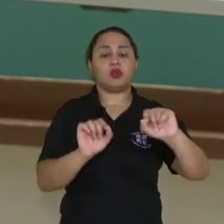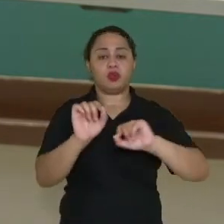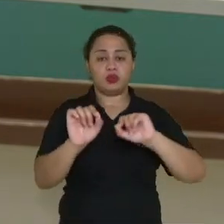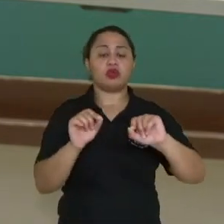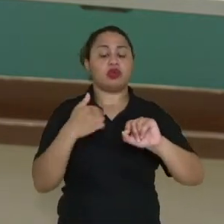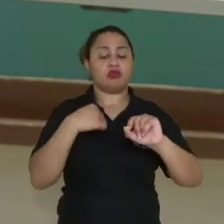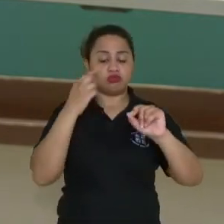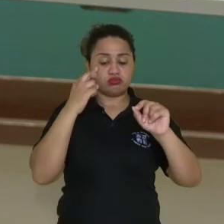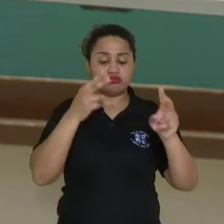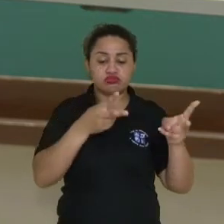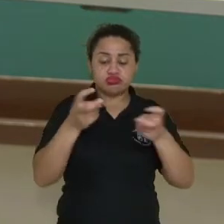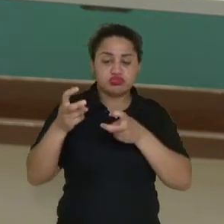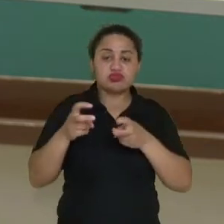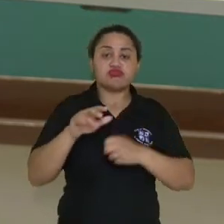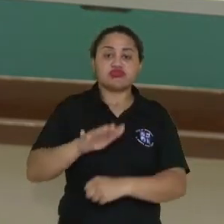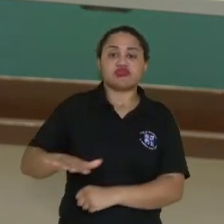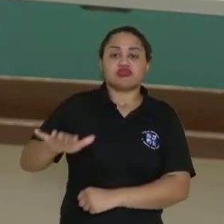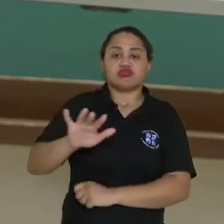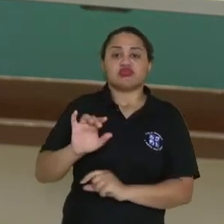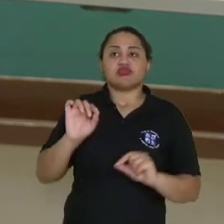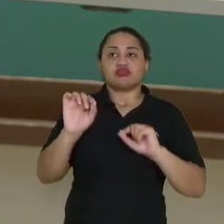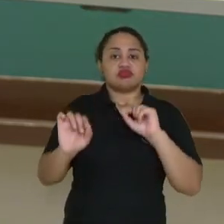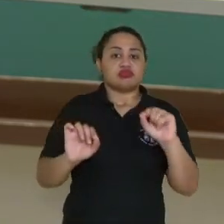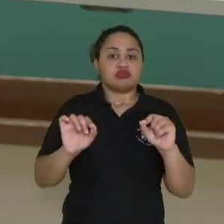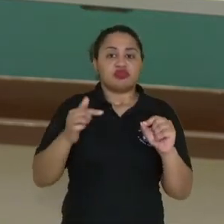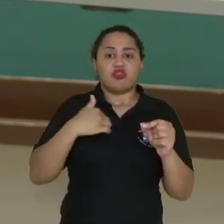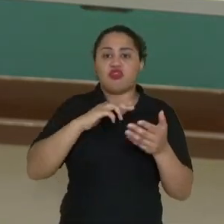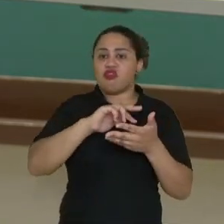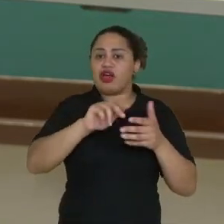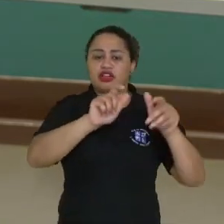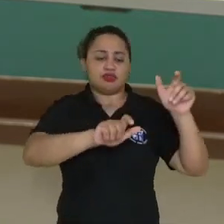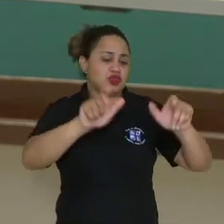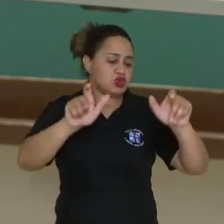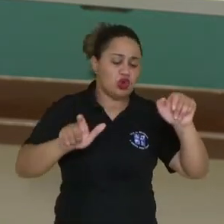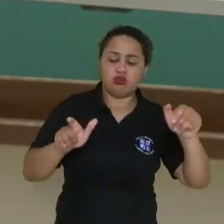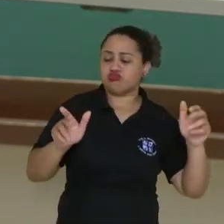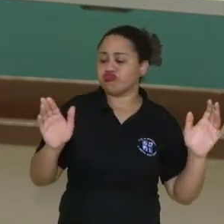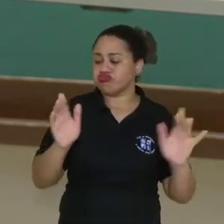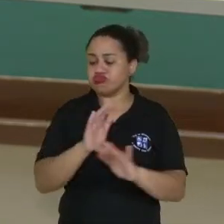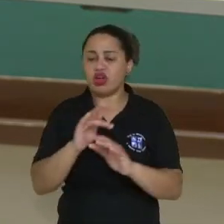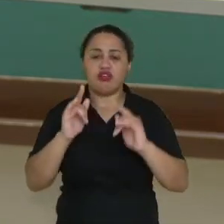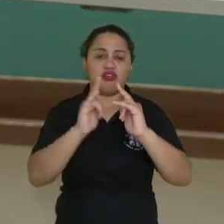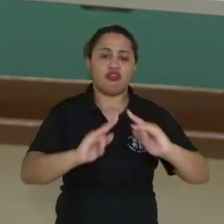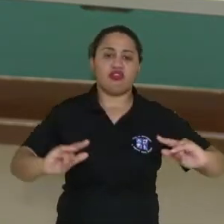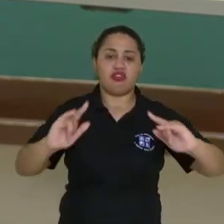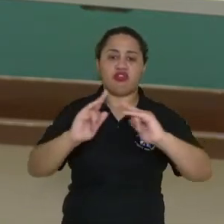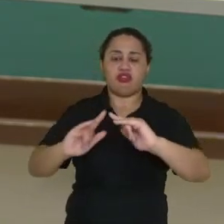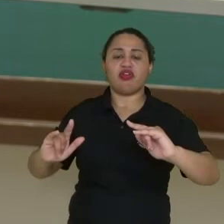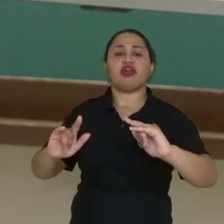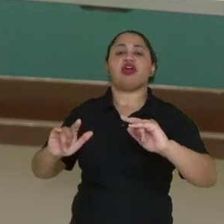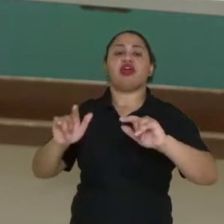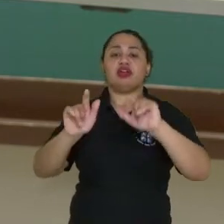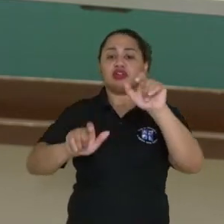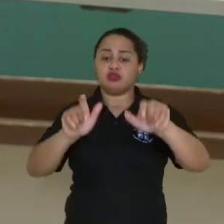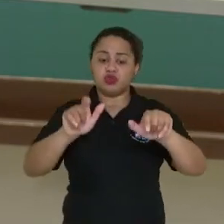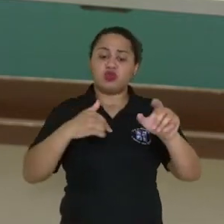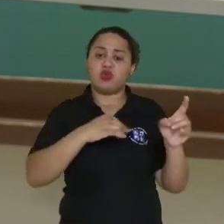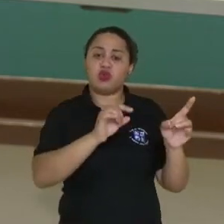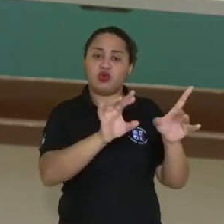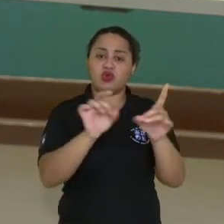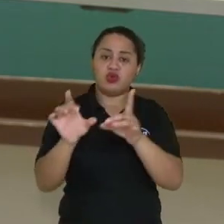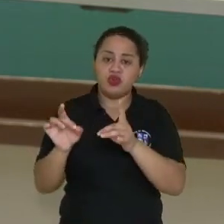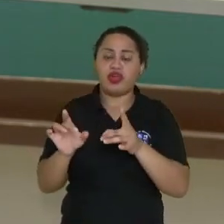você se vê ali numa situação onde tem várias pessoas, né, numa feirinha que tem e as pessoas